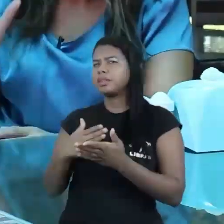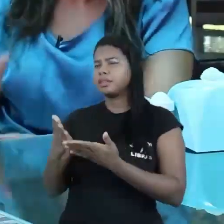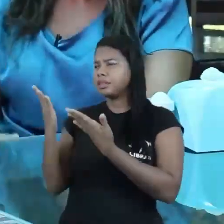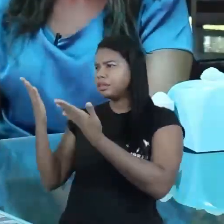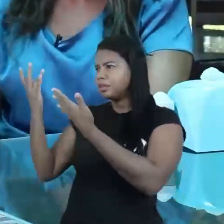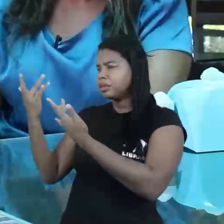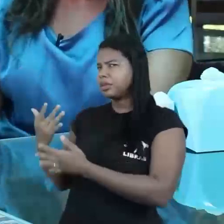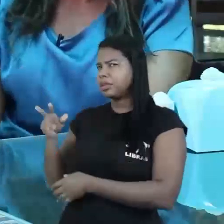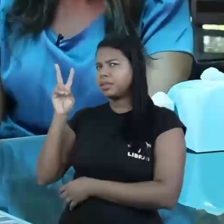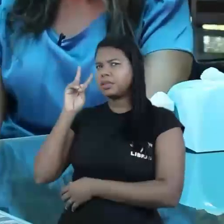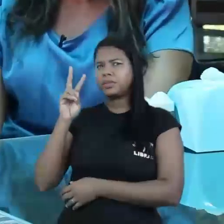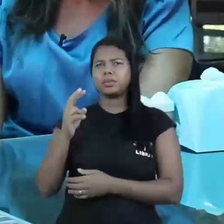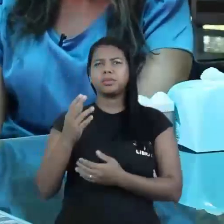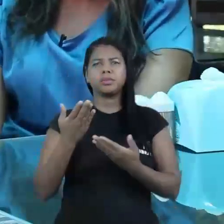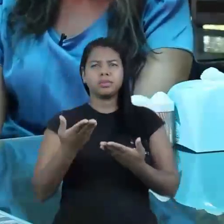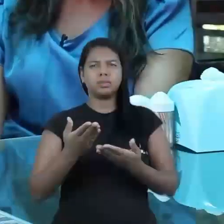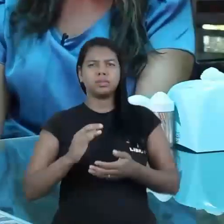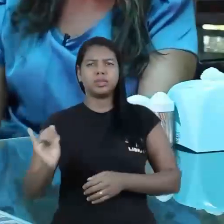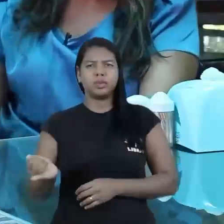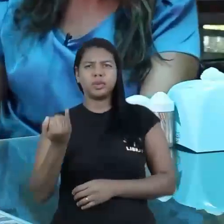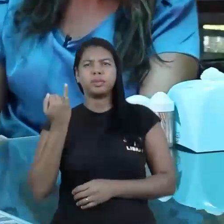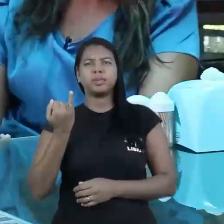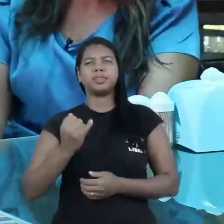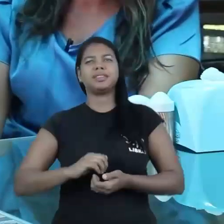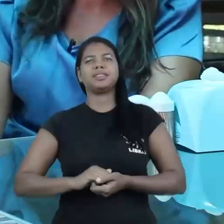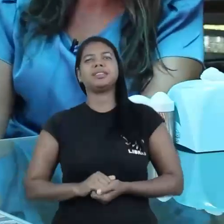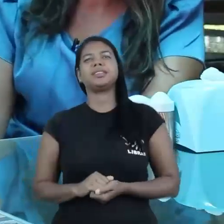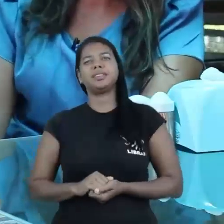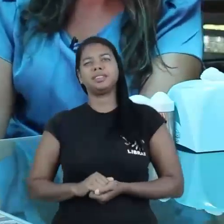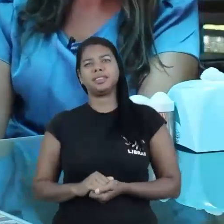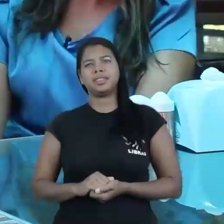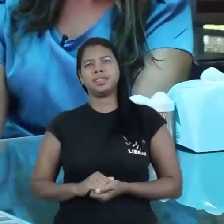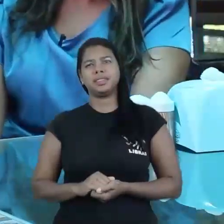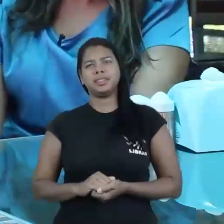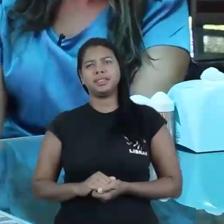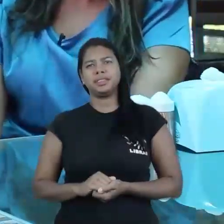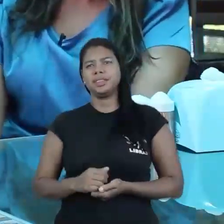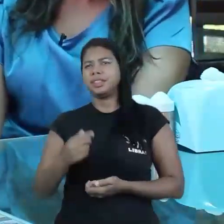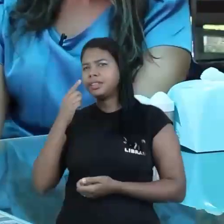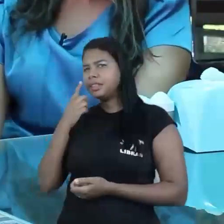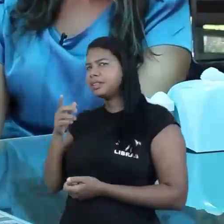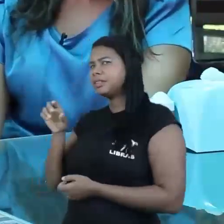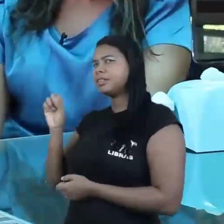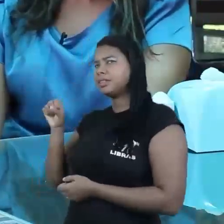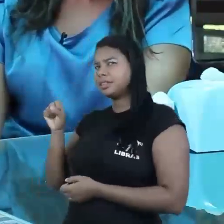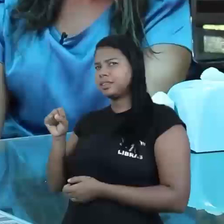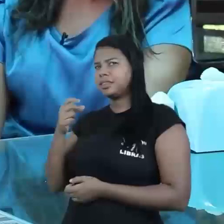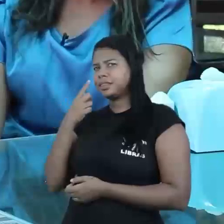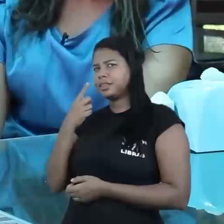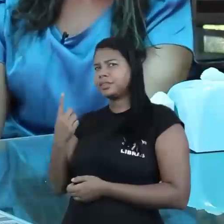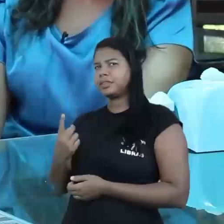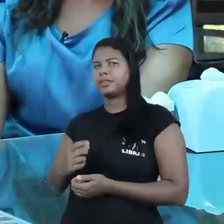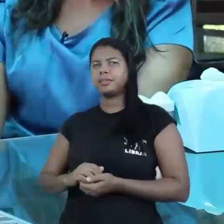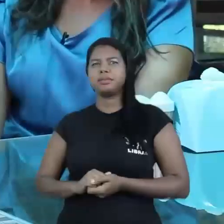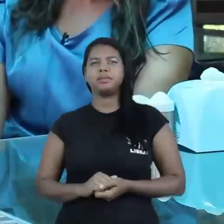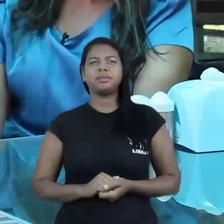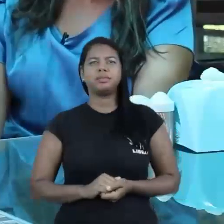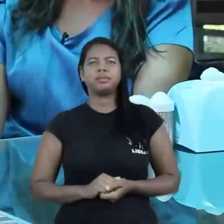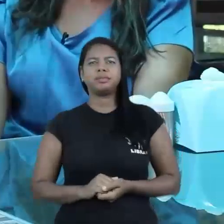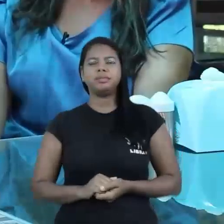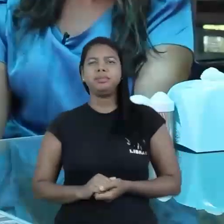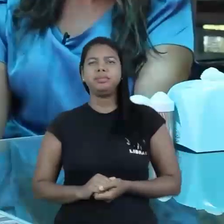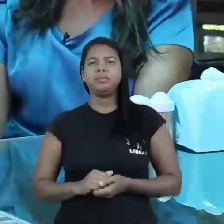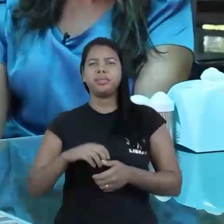Tiago? Foi por oportunidade, né? Então, aí você vê, não tem nada a ver com TI, né? Eu saí da área de TI, aí